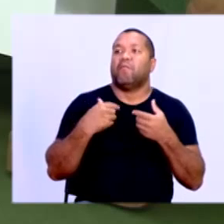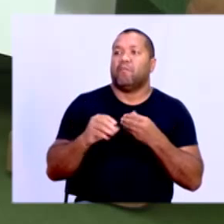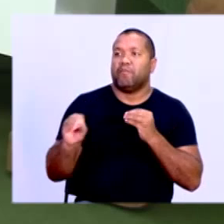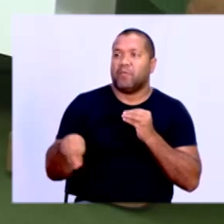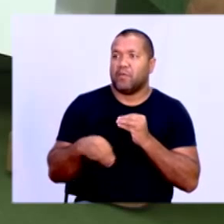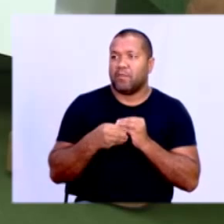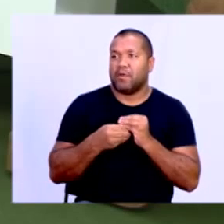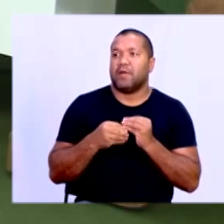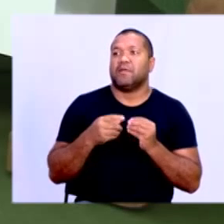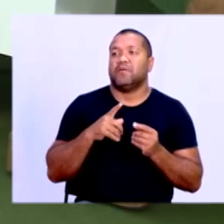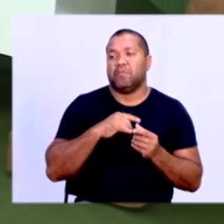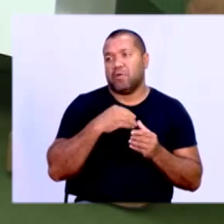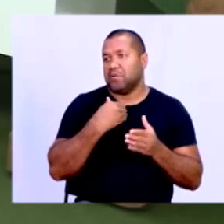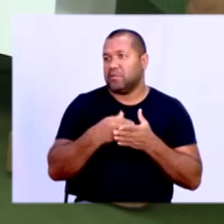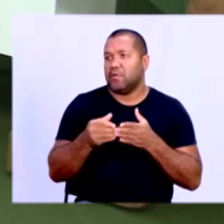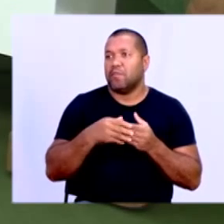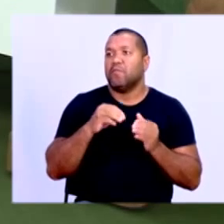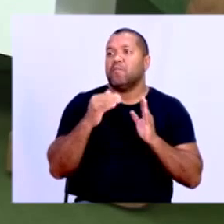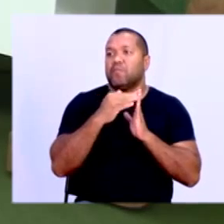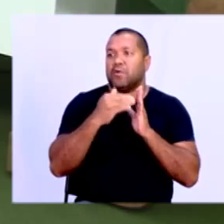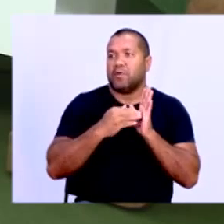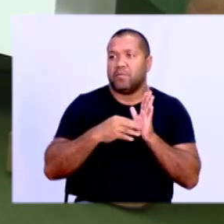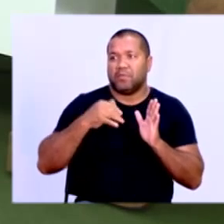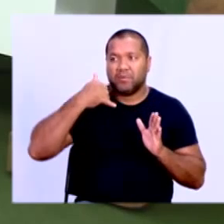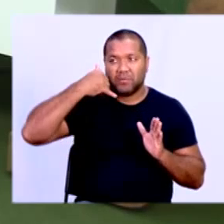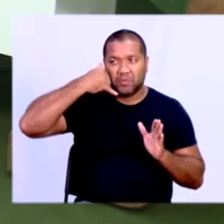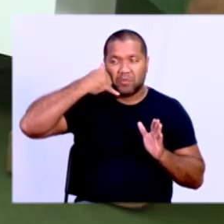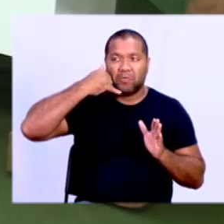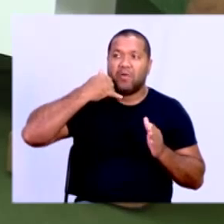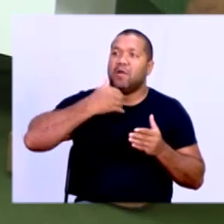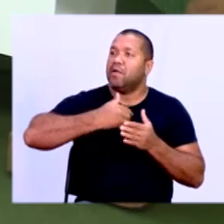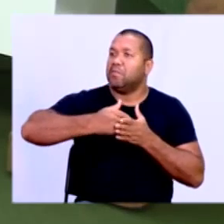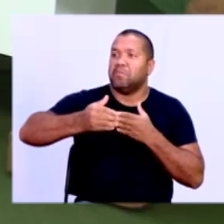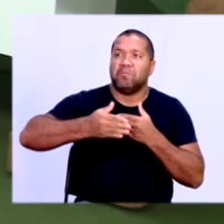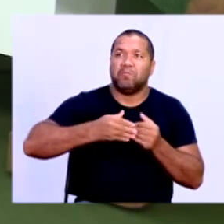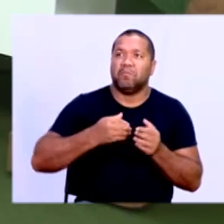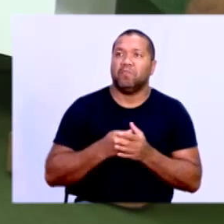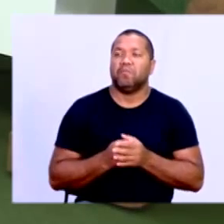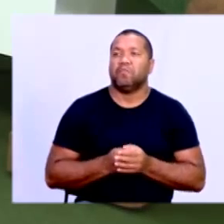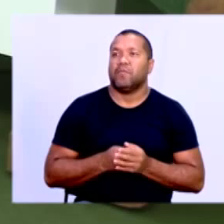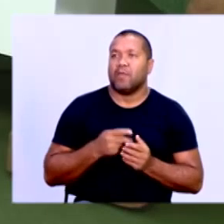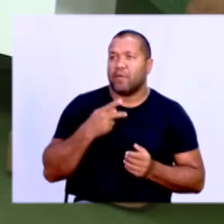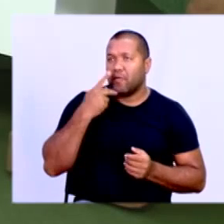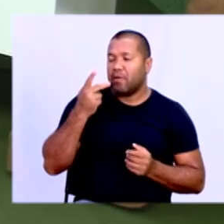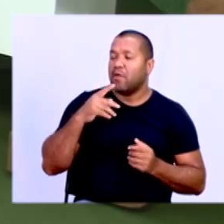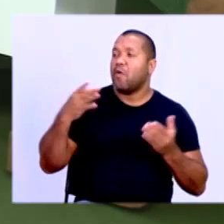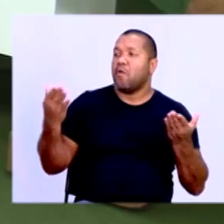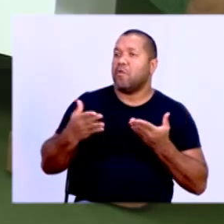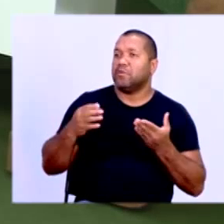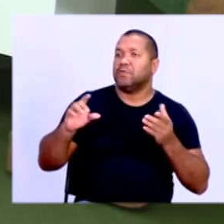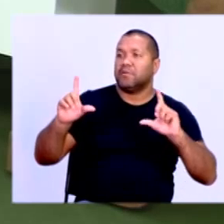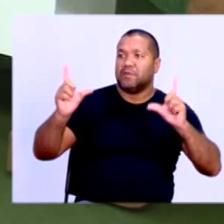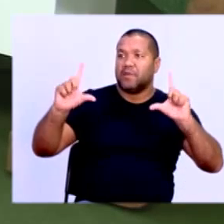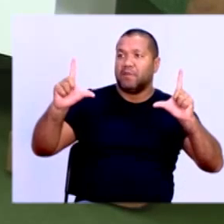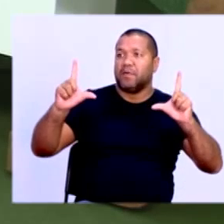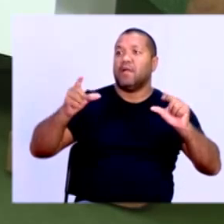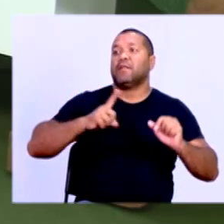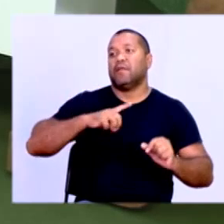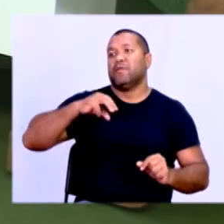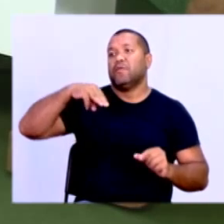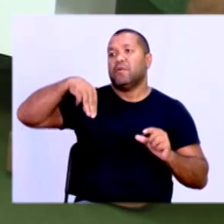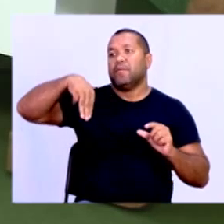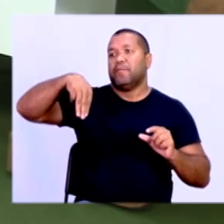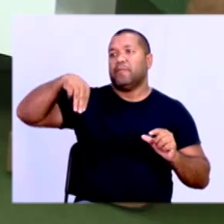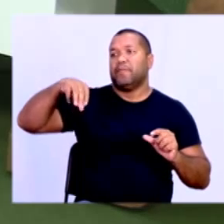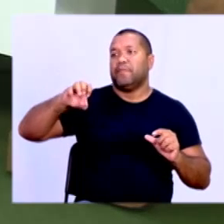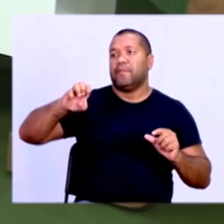aplicativo de um celular. Essa ideia até que você falou mesmo da televisão hoje em dia, ela tem um menu. Então o